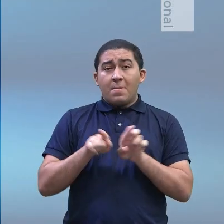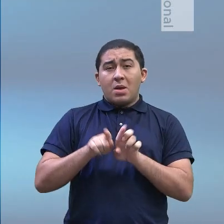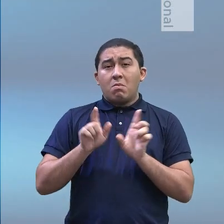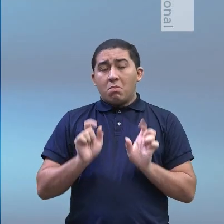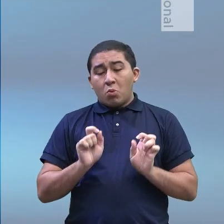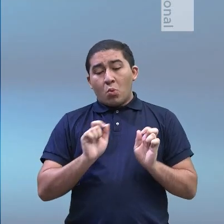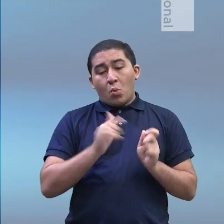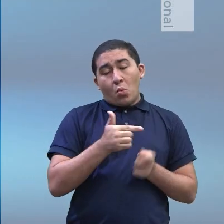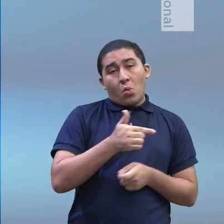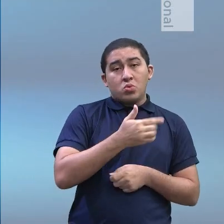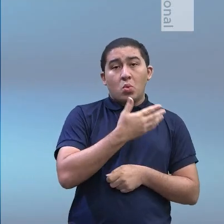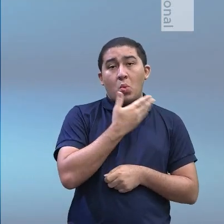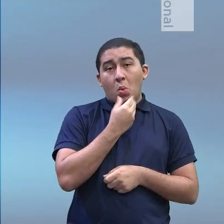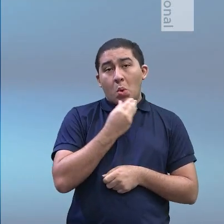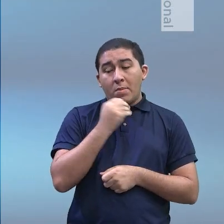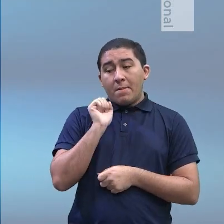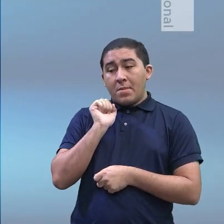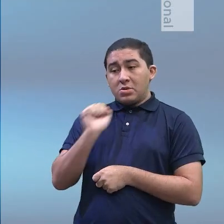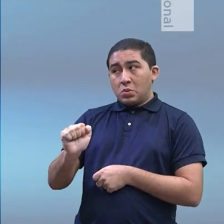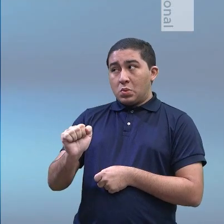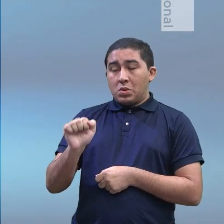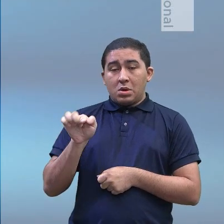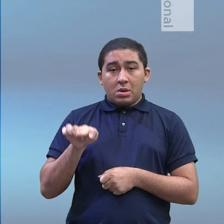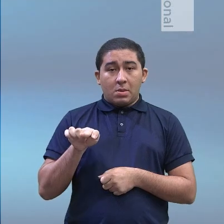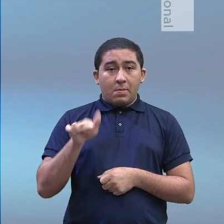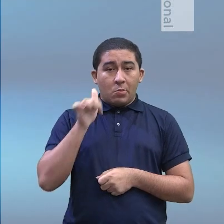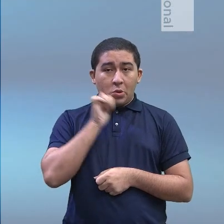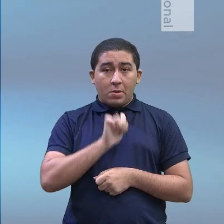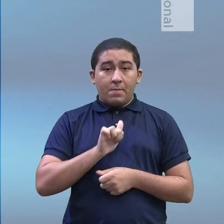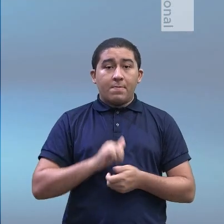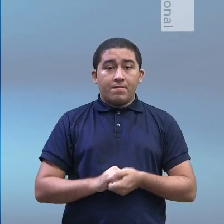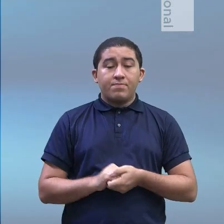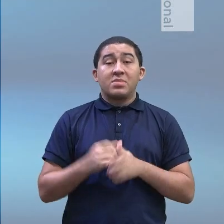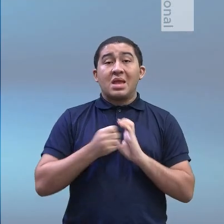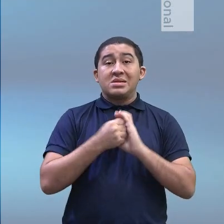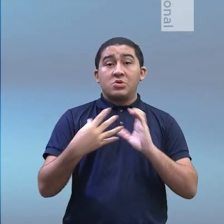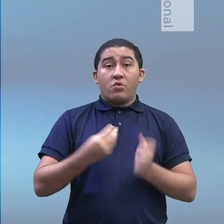pelo marinheiro. Então, as condições de